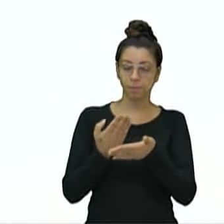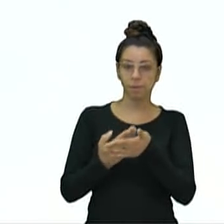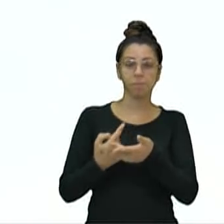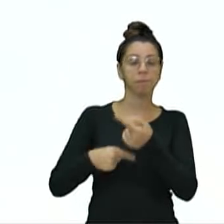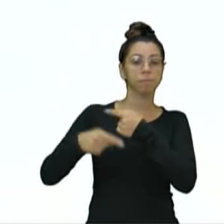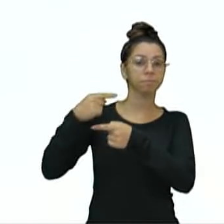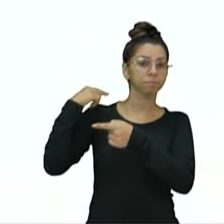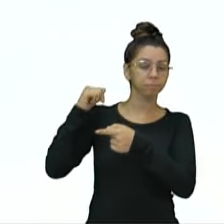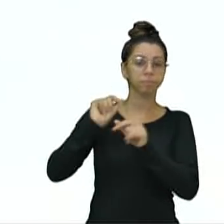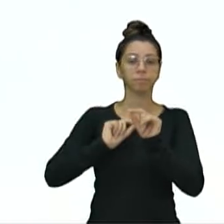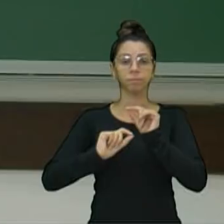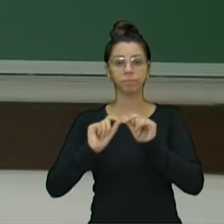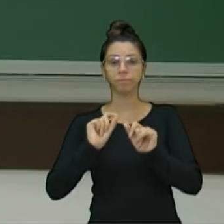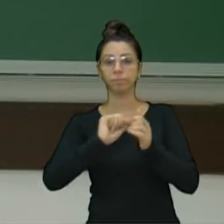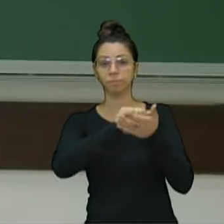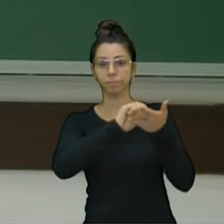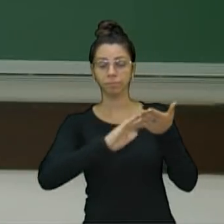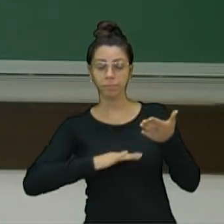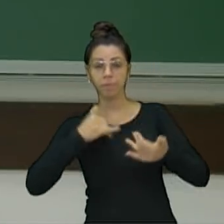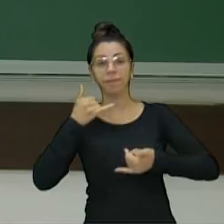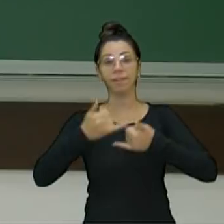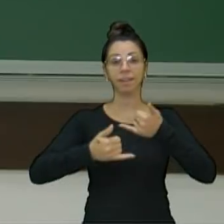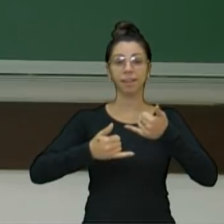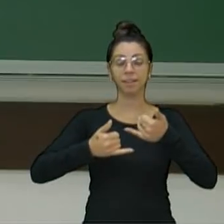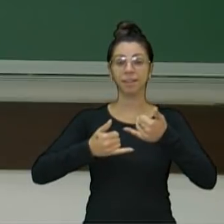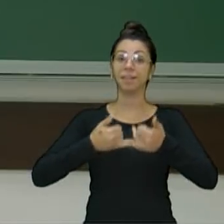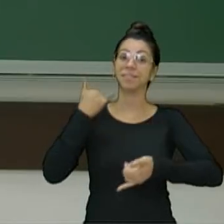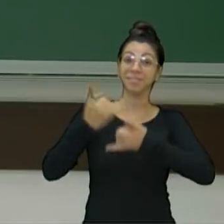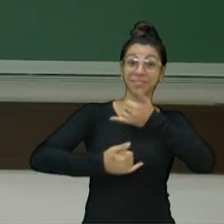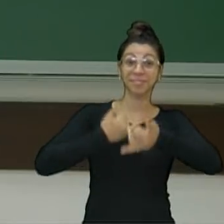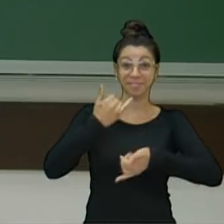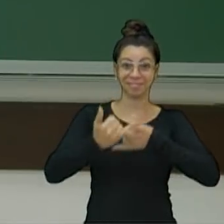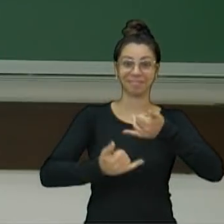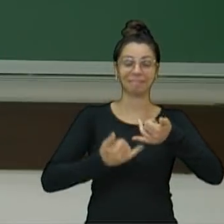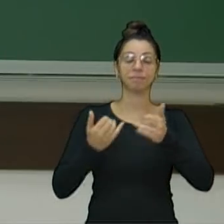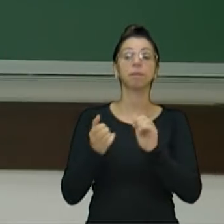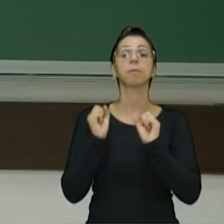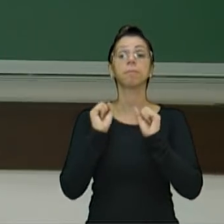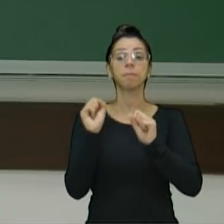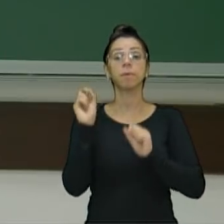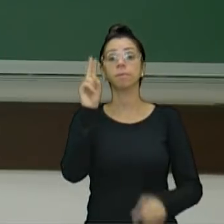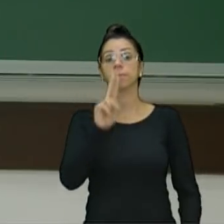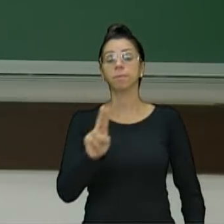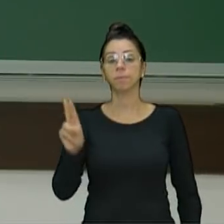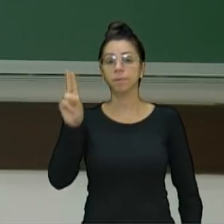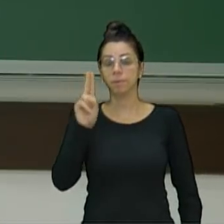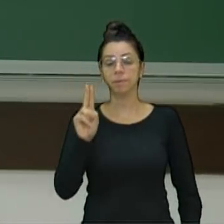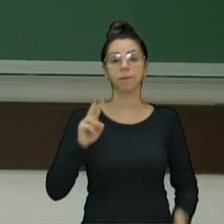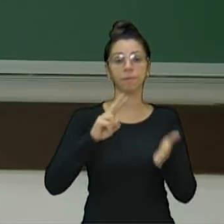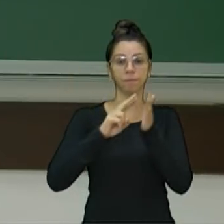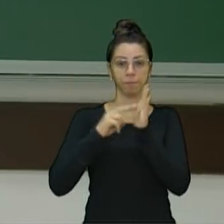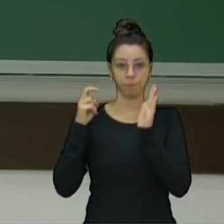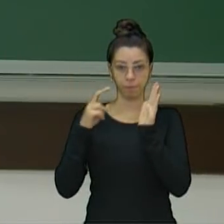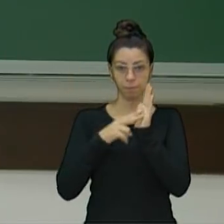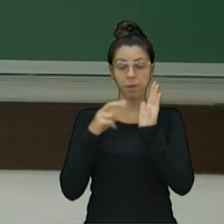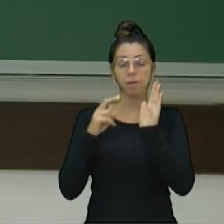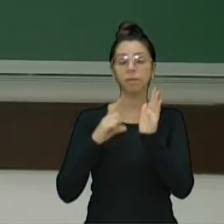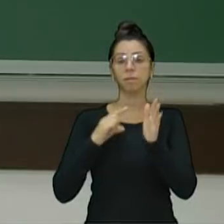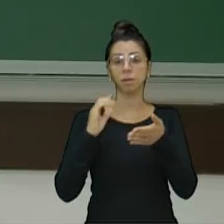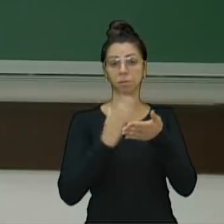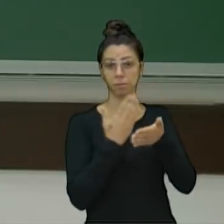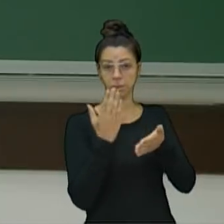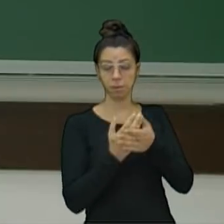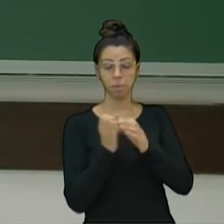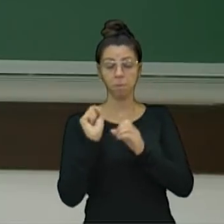aulas sobre as atividades de lazer, lembram? Então, vocês podem usar aquele vocabulário que vocês têm no caderno ou